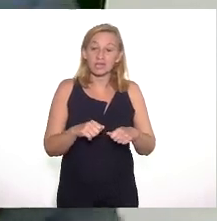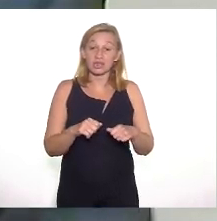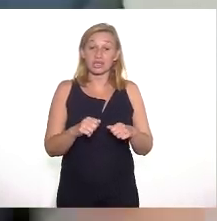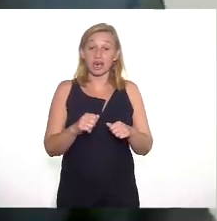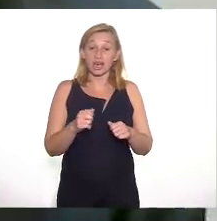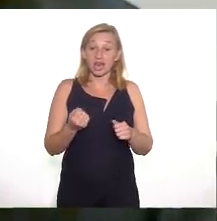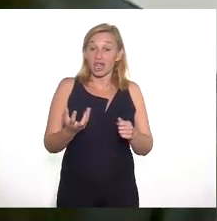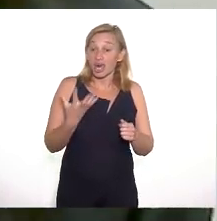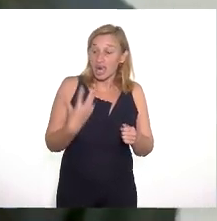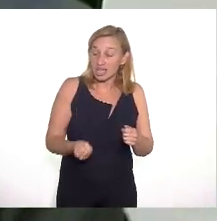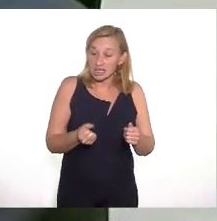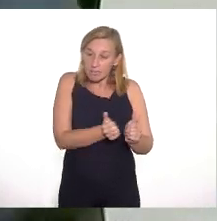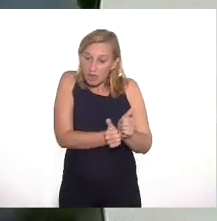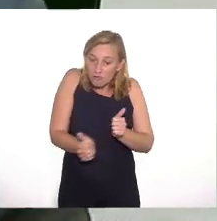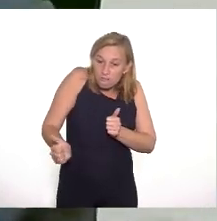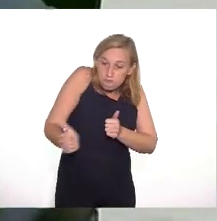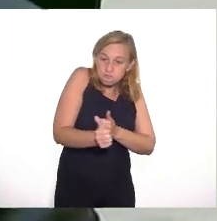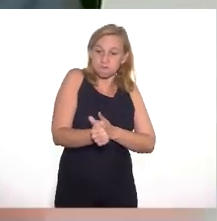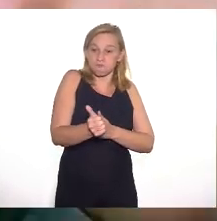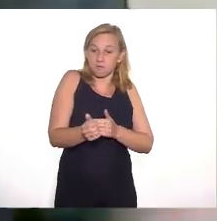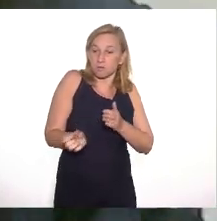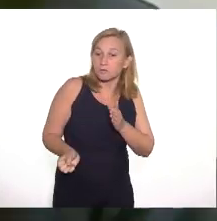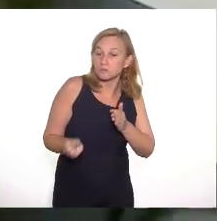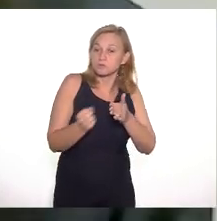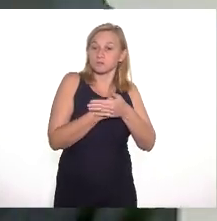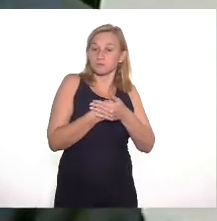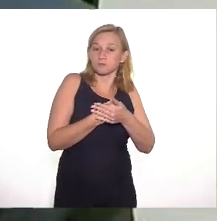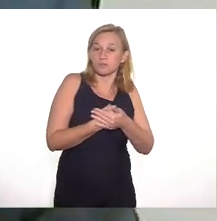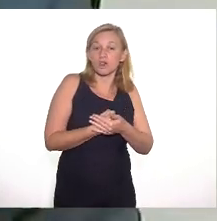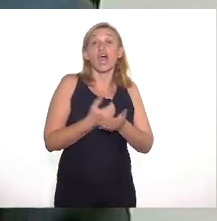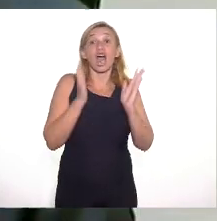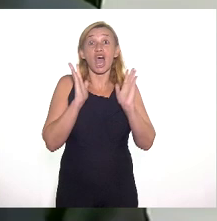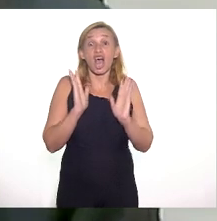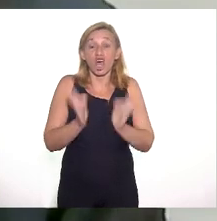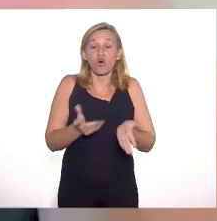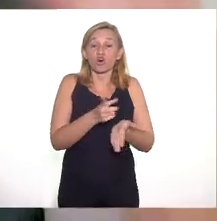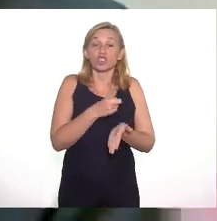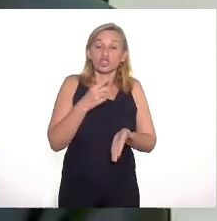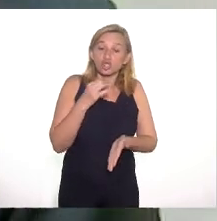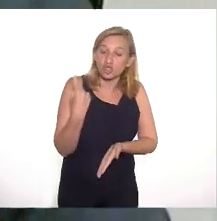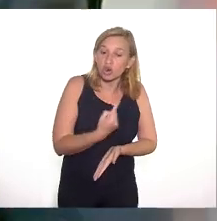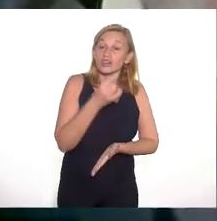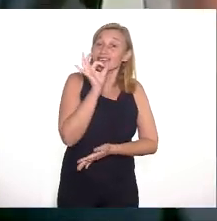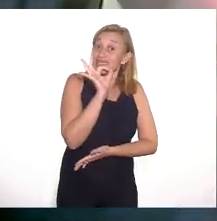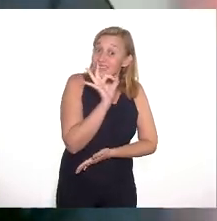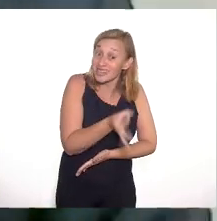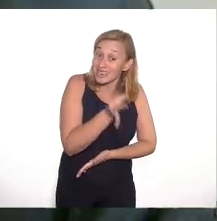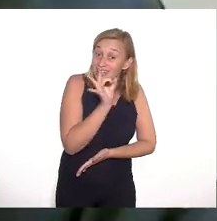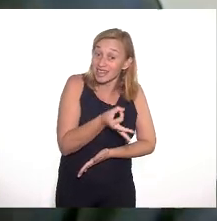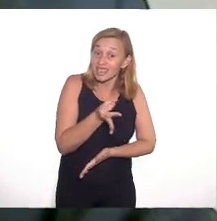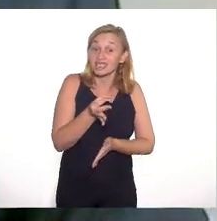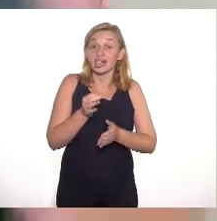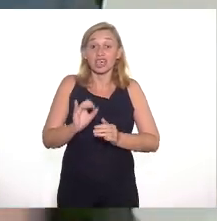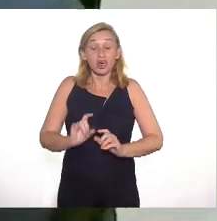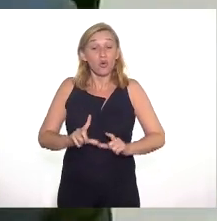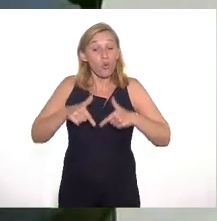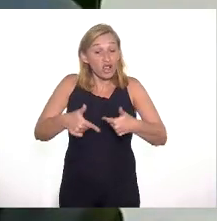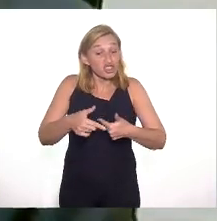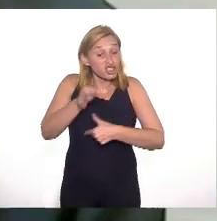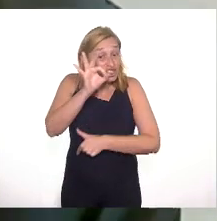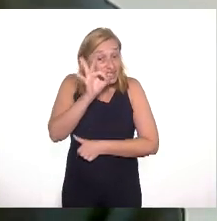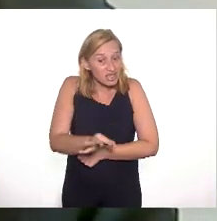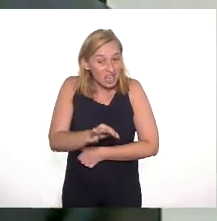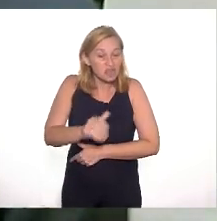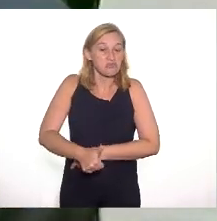ou violem esse direito de quem precisa receber, é que agora nós tínhamos a certeza de que, do jeito certo, da maneira